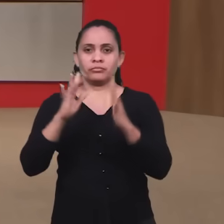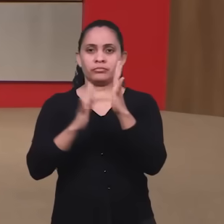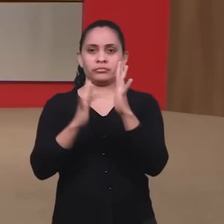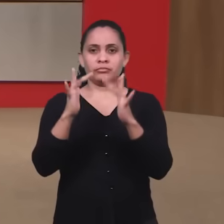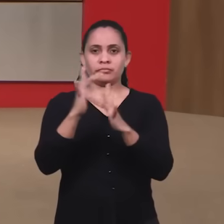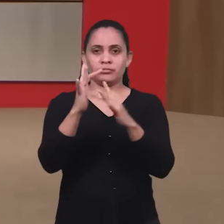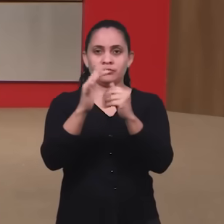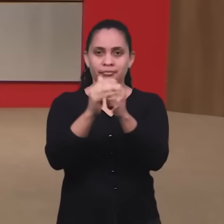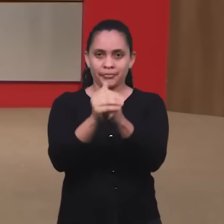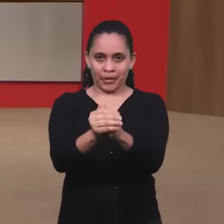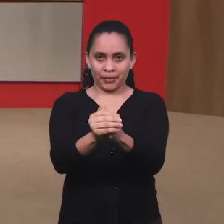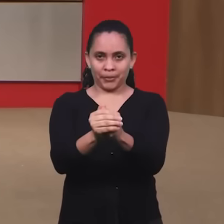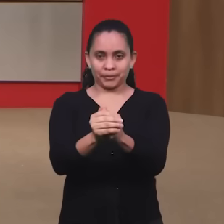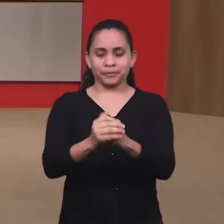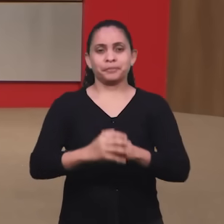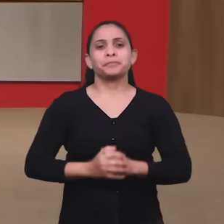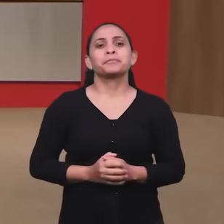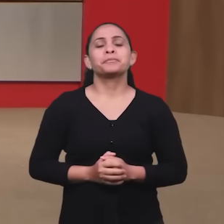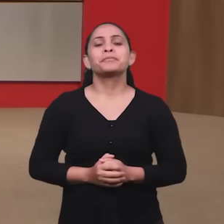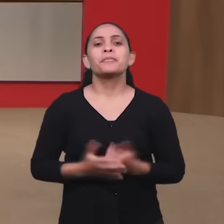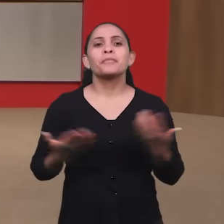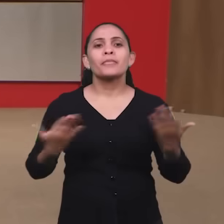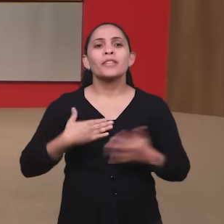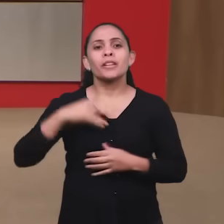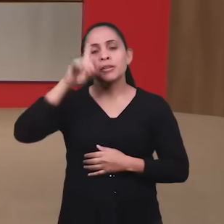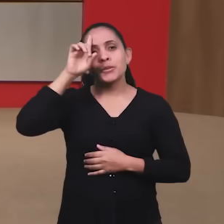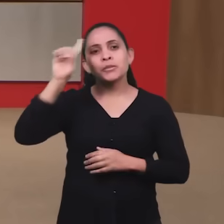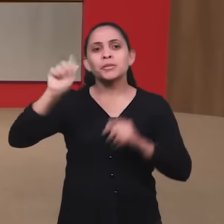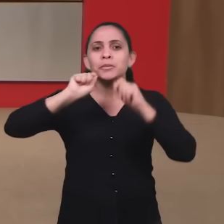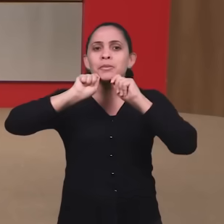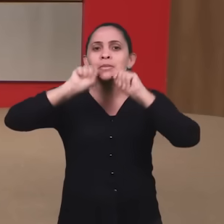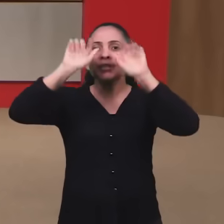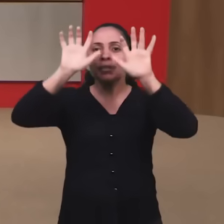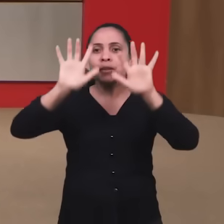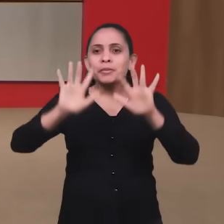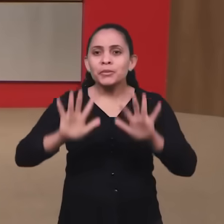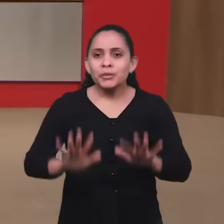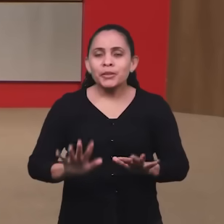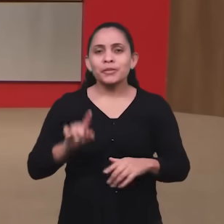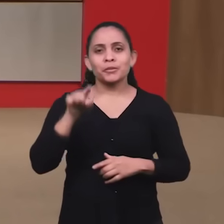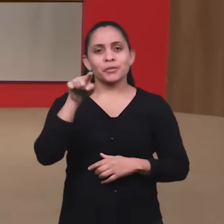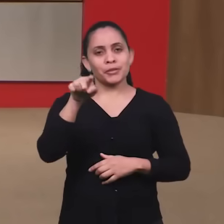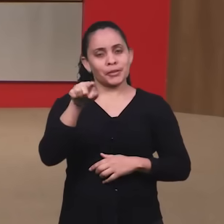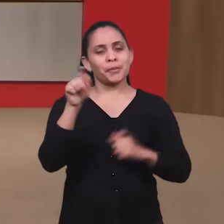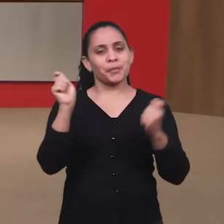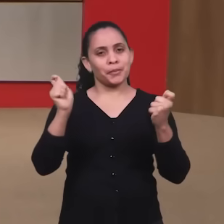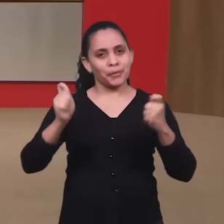de Jesus. Amém, Senhor. Que assim o Senhor nos abençoe